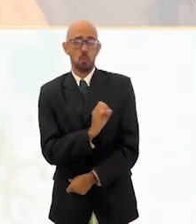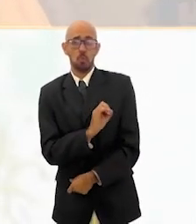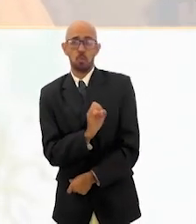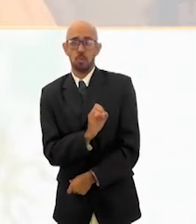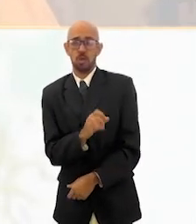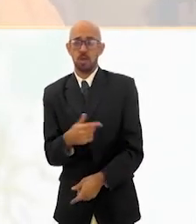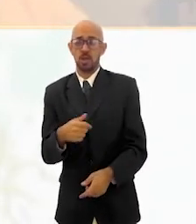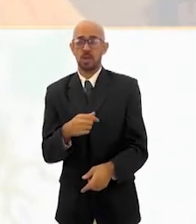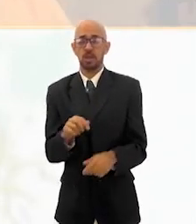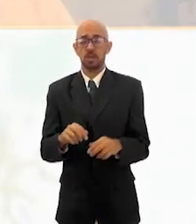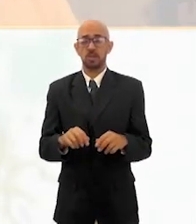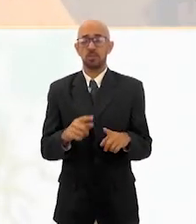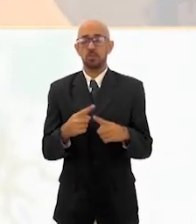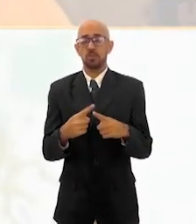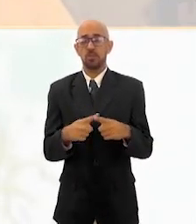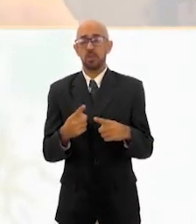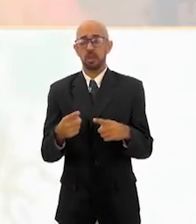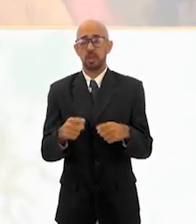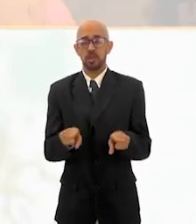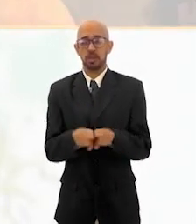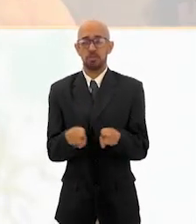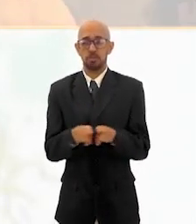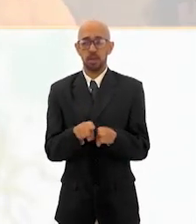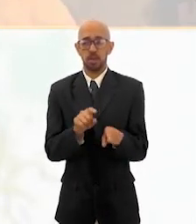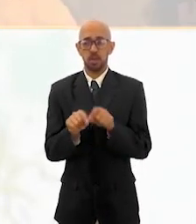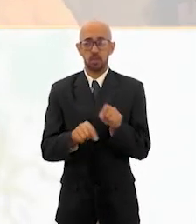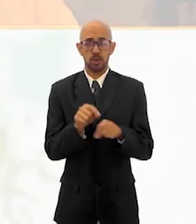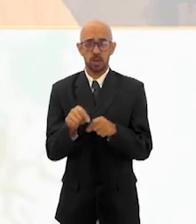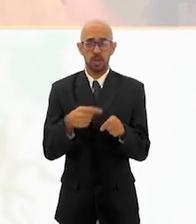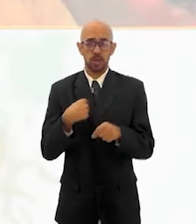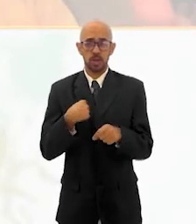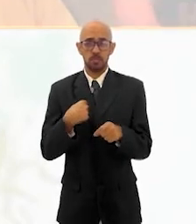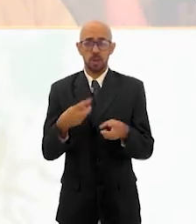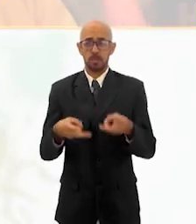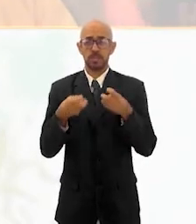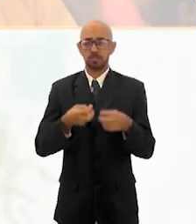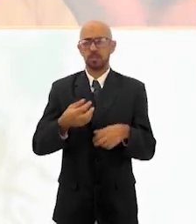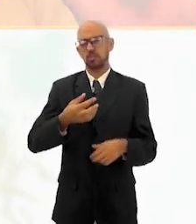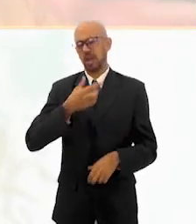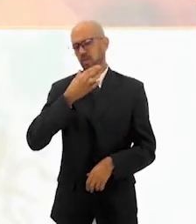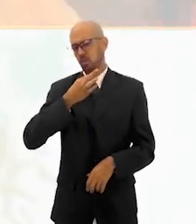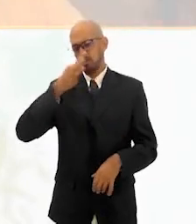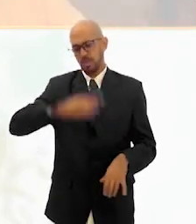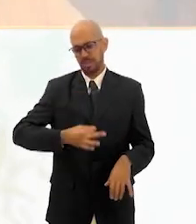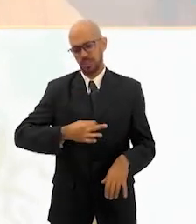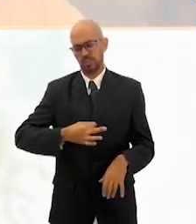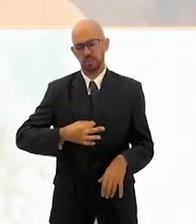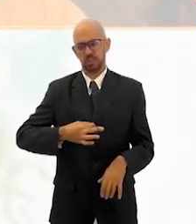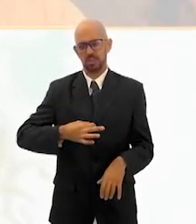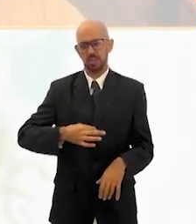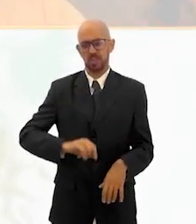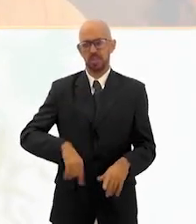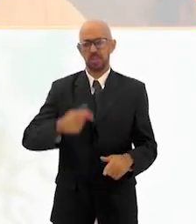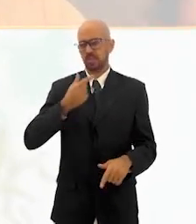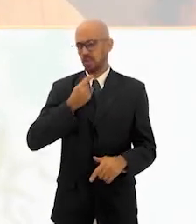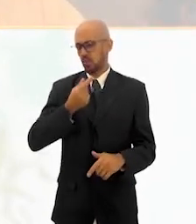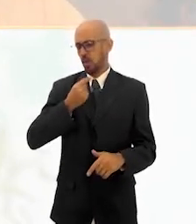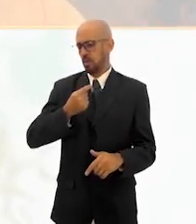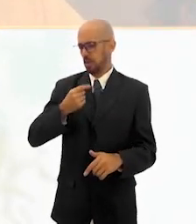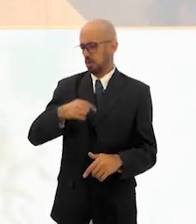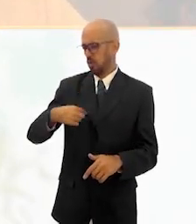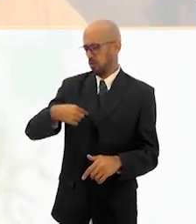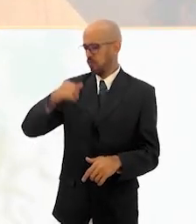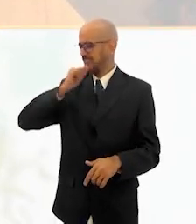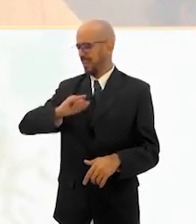contrário, sabe? E óbvio também, né? Tem uma certa visão sempre machista, né? O homem tem uma visão, às vezes, né? Estou